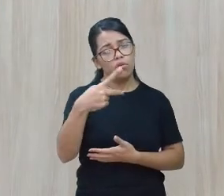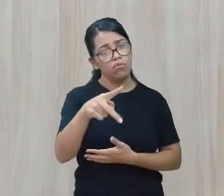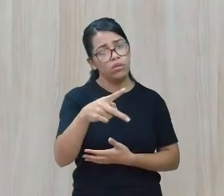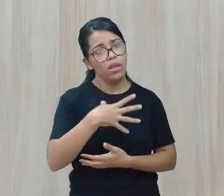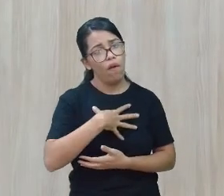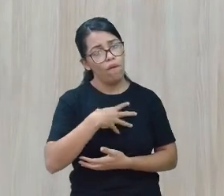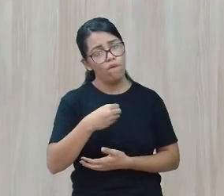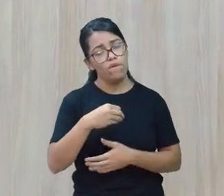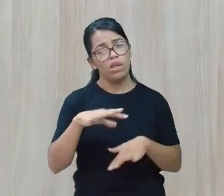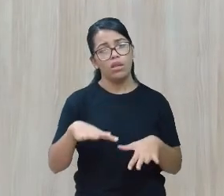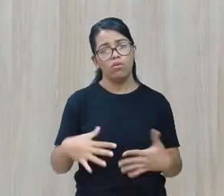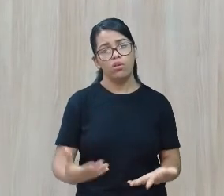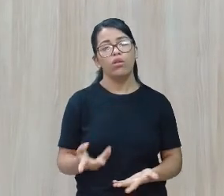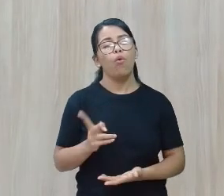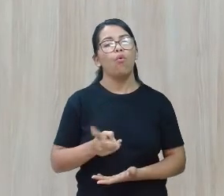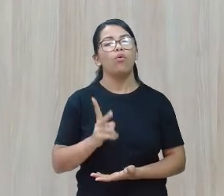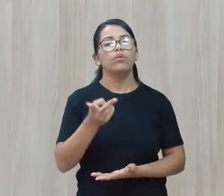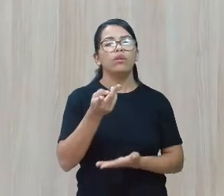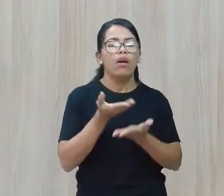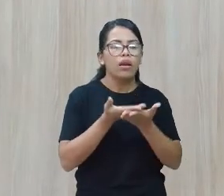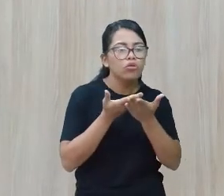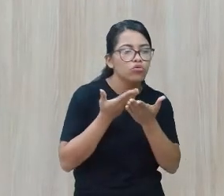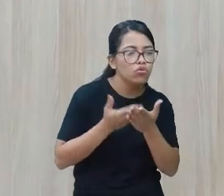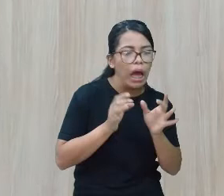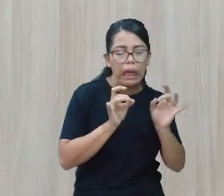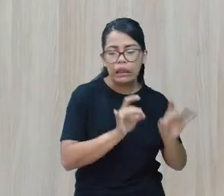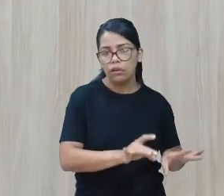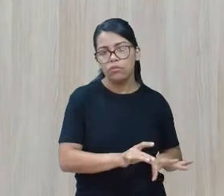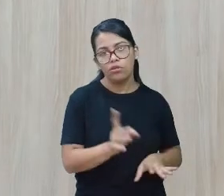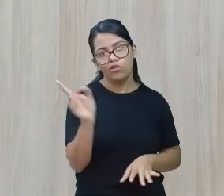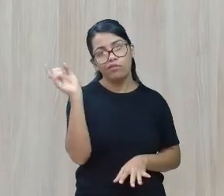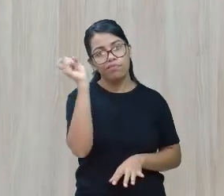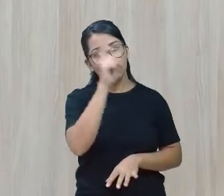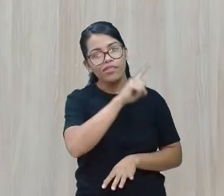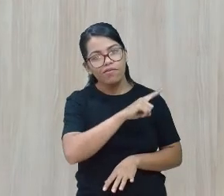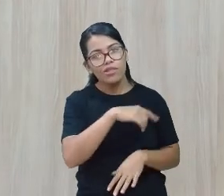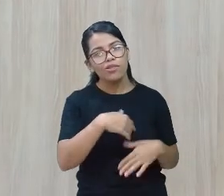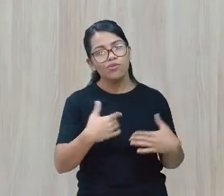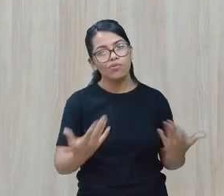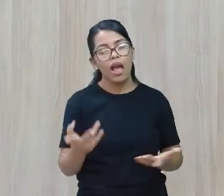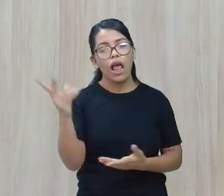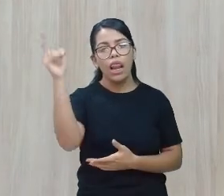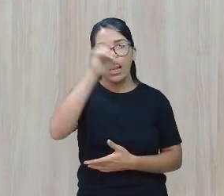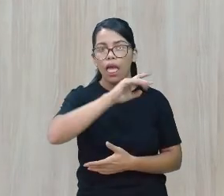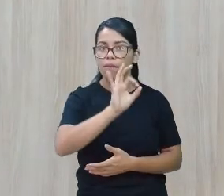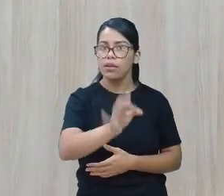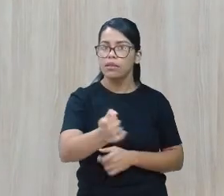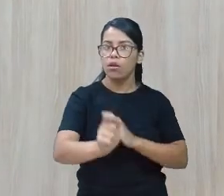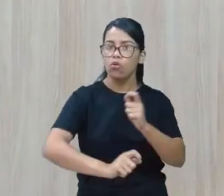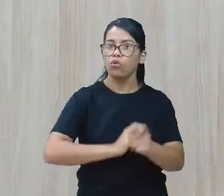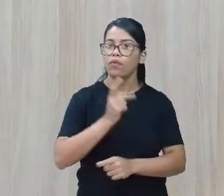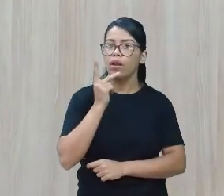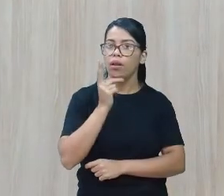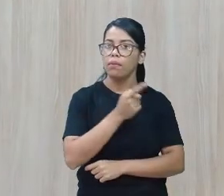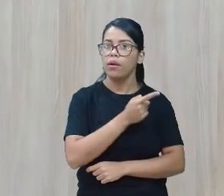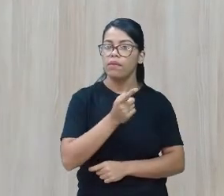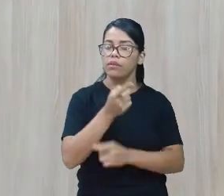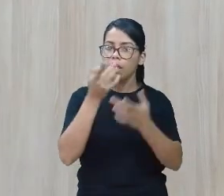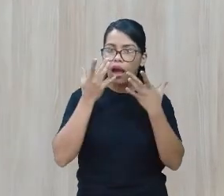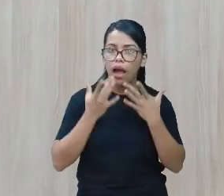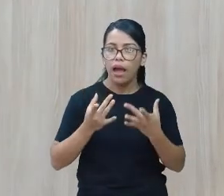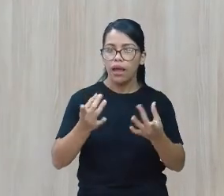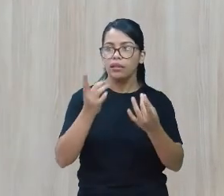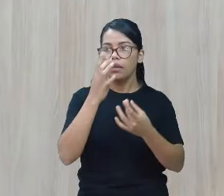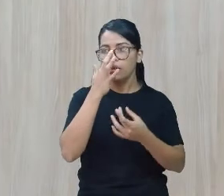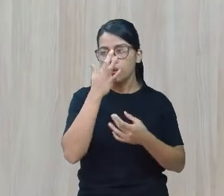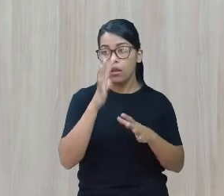os estudos e não desistir. Então, lembrem-se direitinho o que eu estou falando para vocês. Prestem bastante atenção